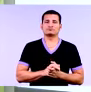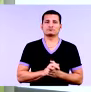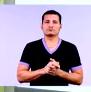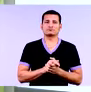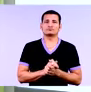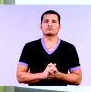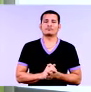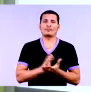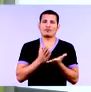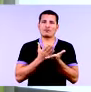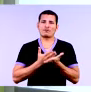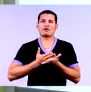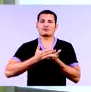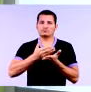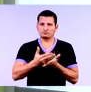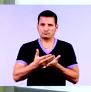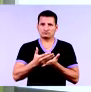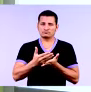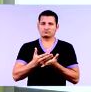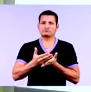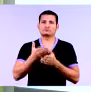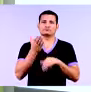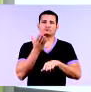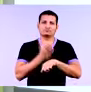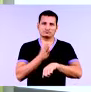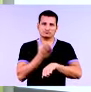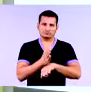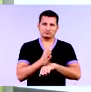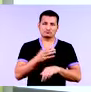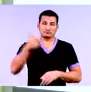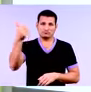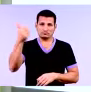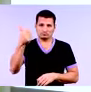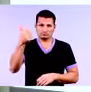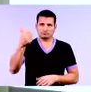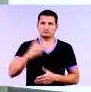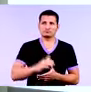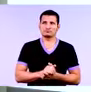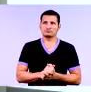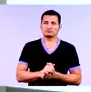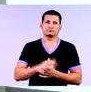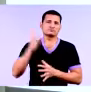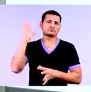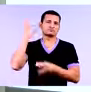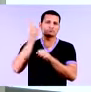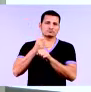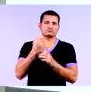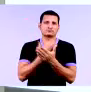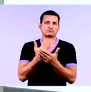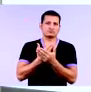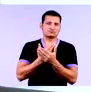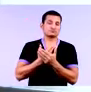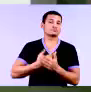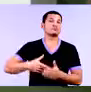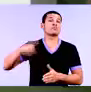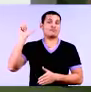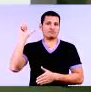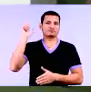início à nossa atividade. Primeiro que nós vamos fazer é recapitular a aula anterior. Vamos à lousa.